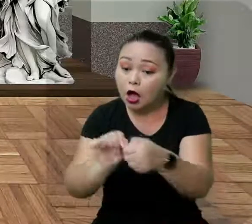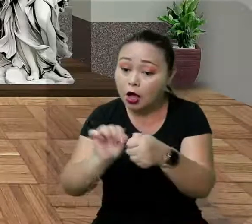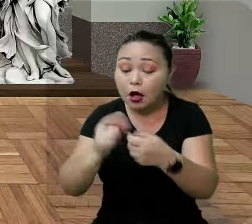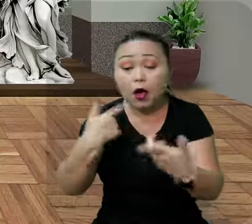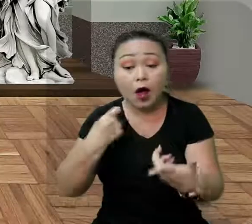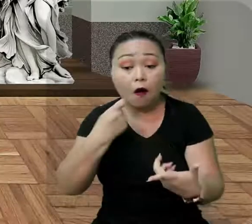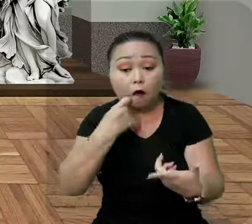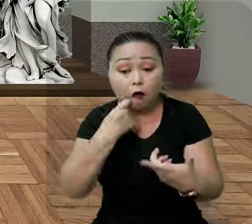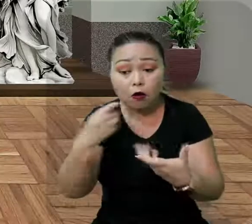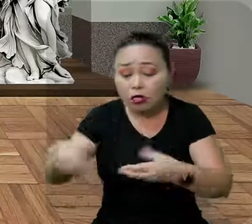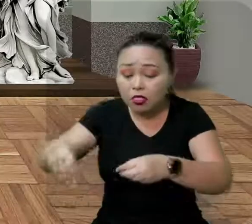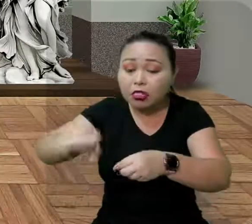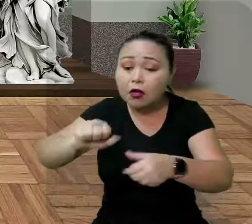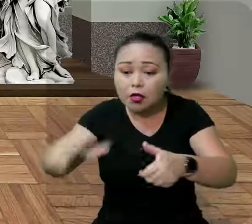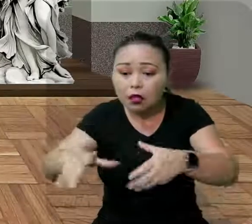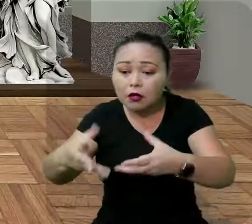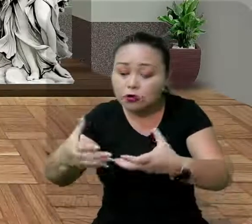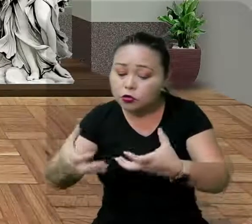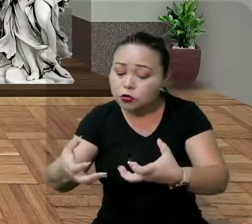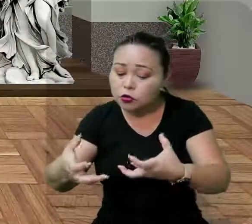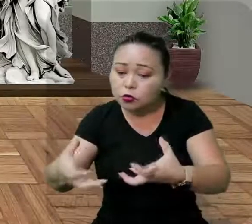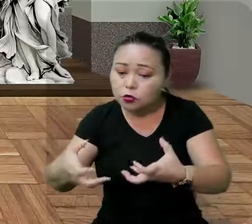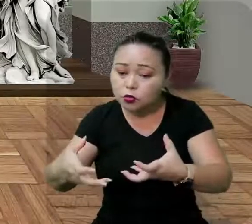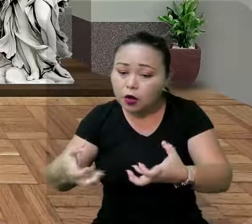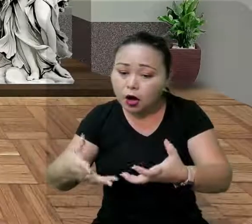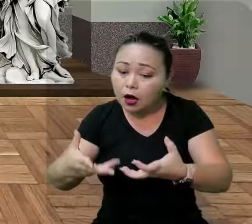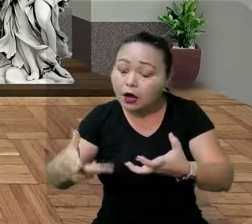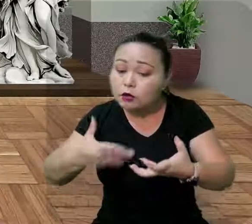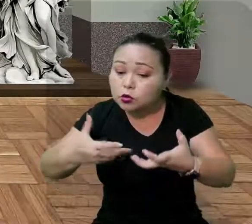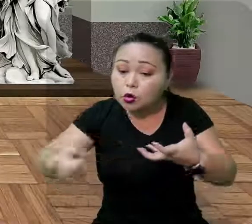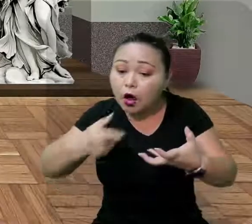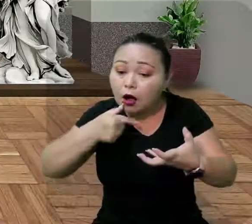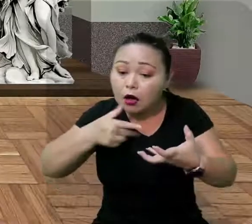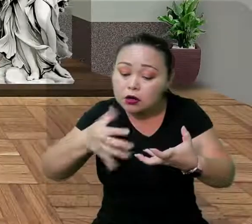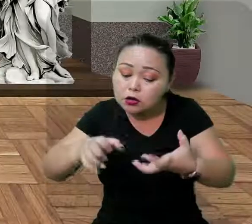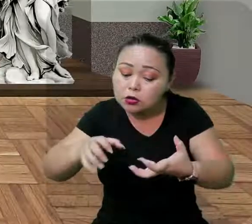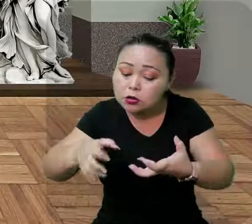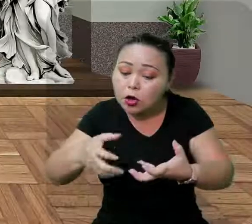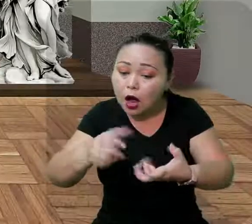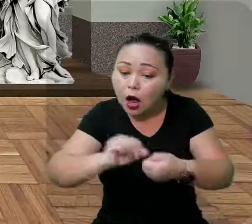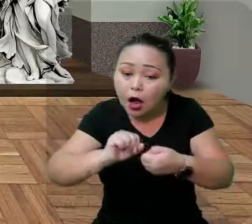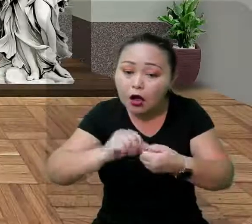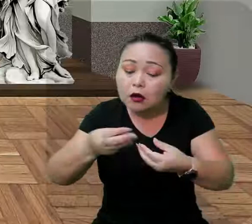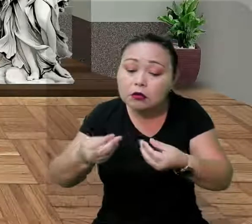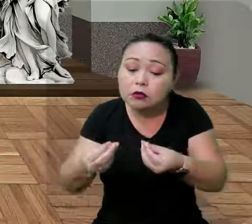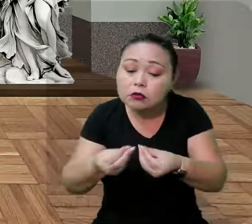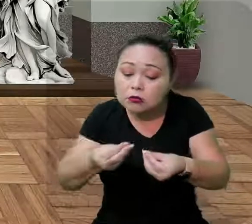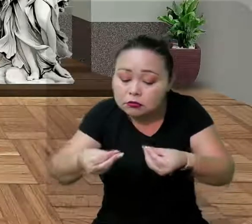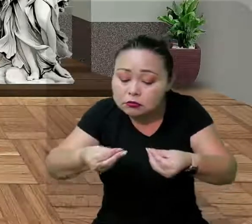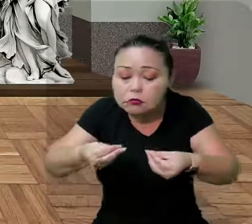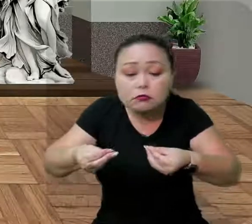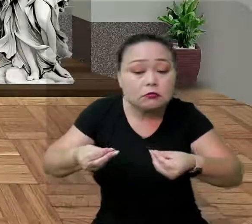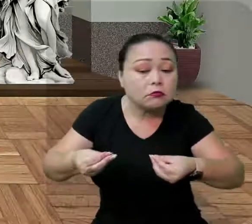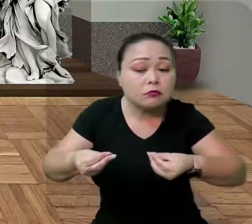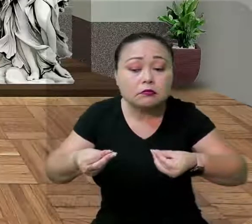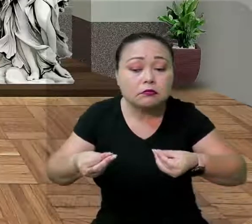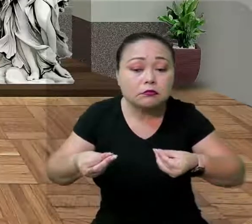você pegar um peixe colocar no sal e resseca vai tirar a água e fica só apenas o